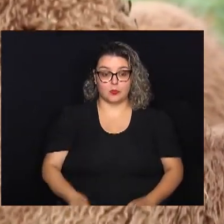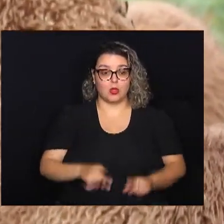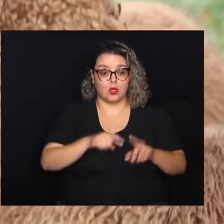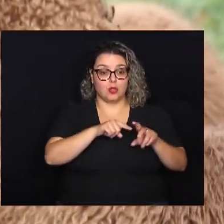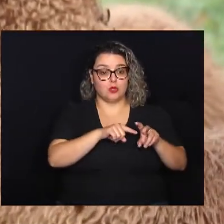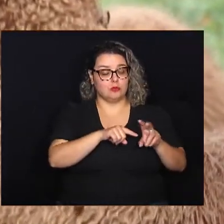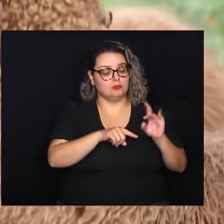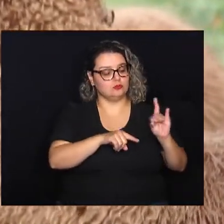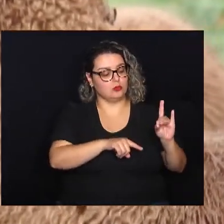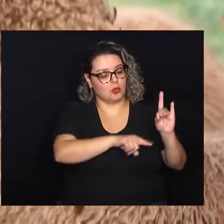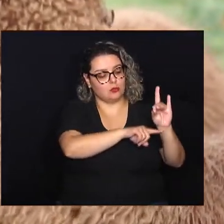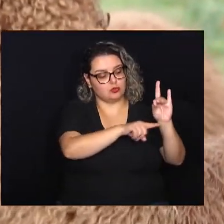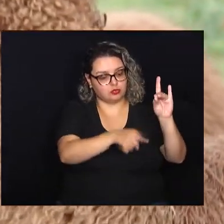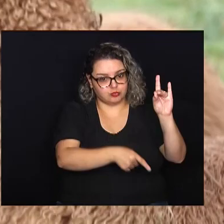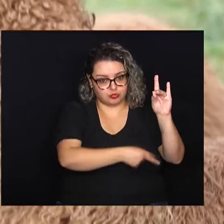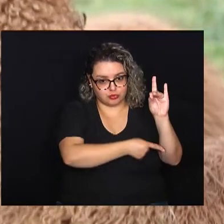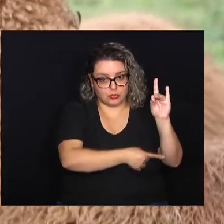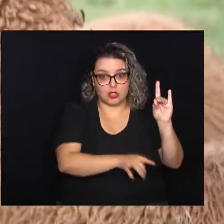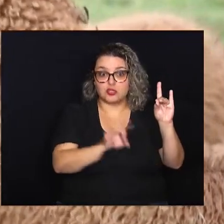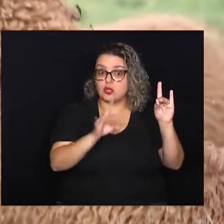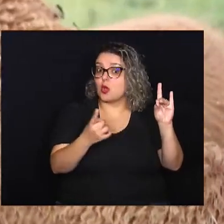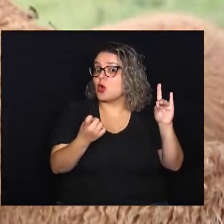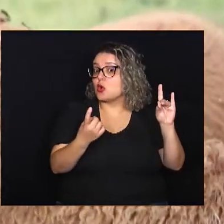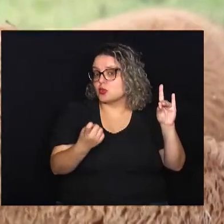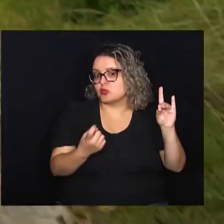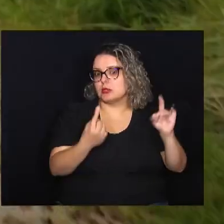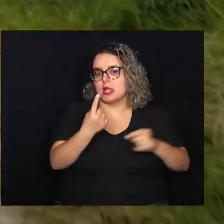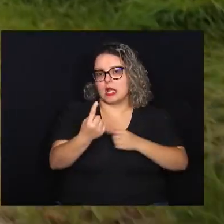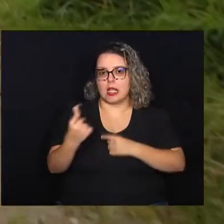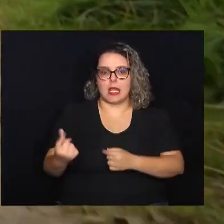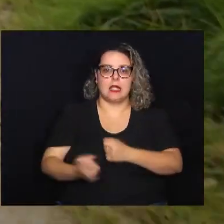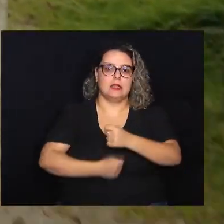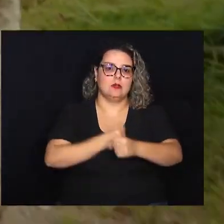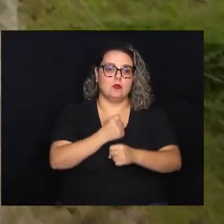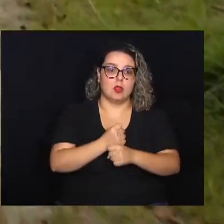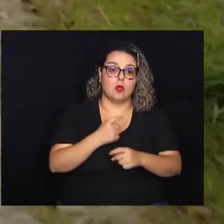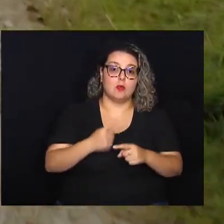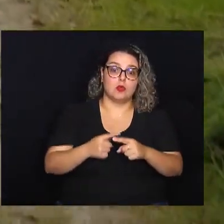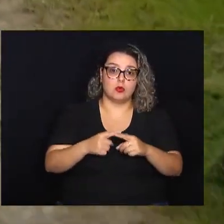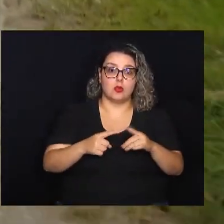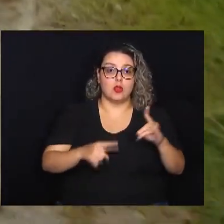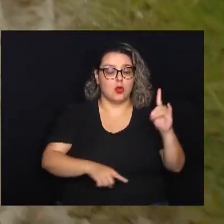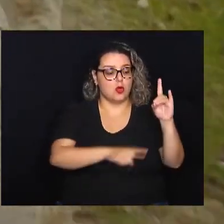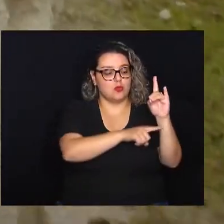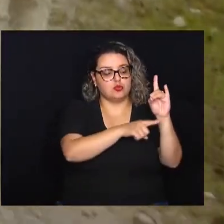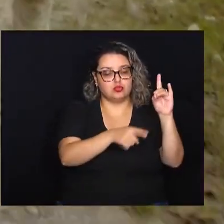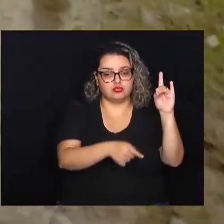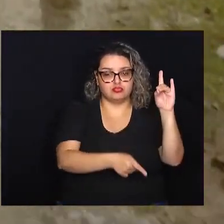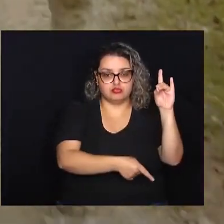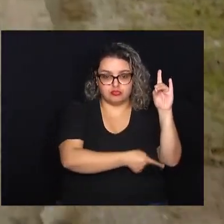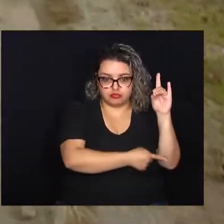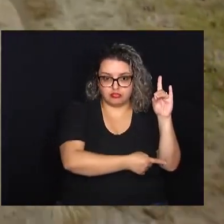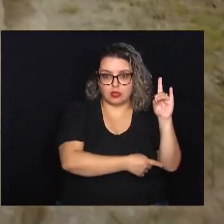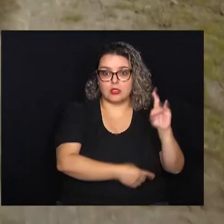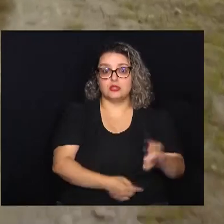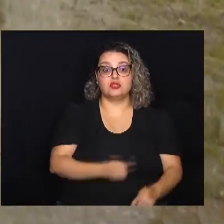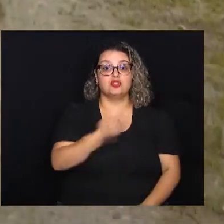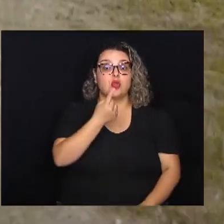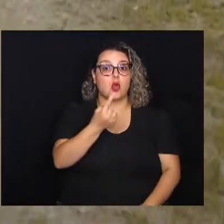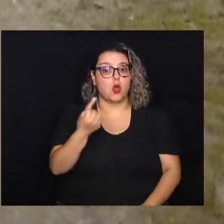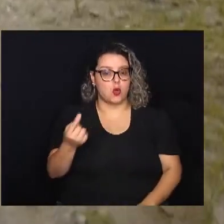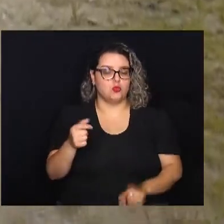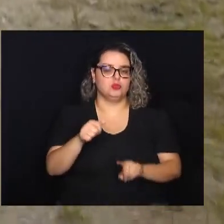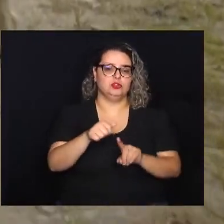uma fêmea só dá à luz a um filhote por ano pois o período de gestação é de aproximadamente 11 meses